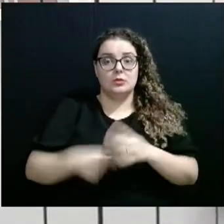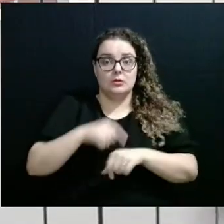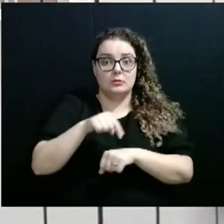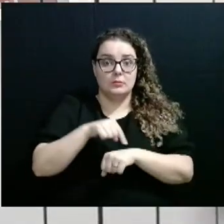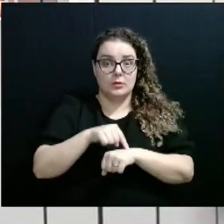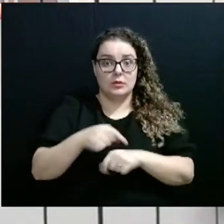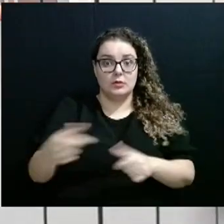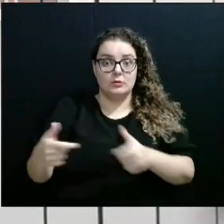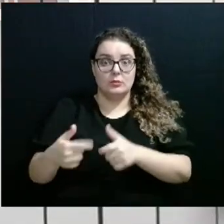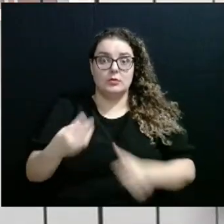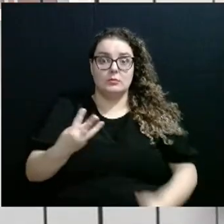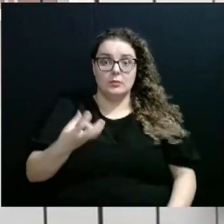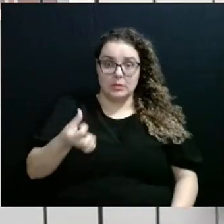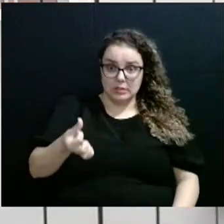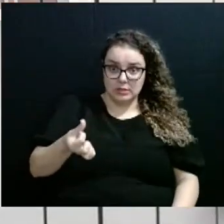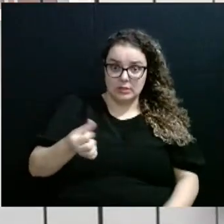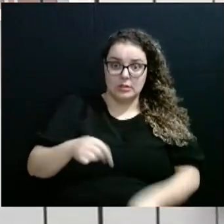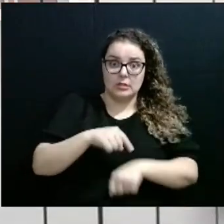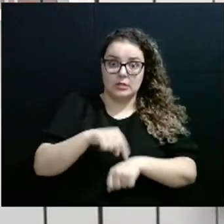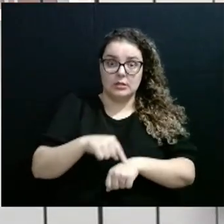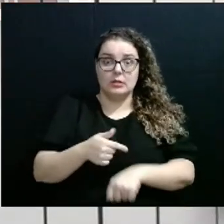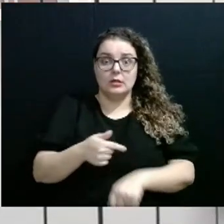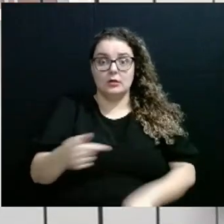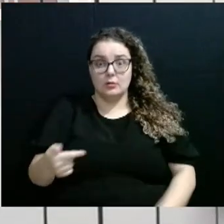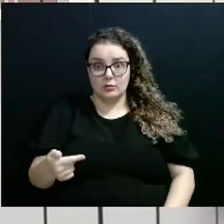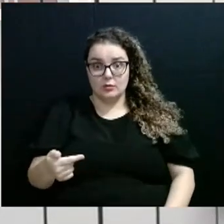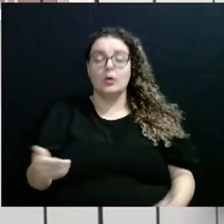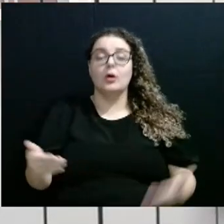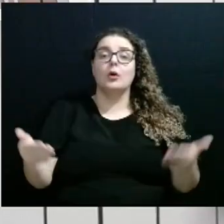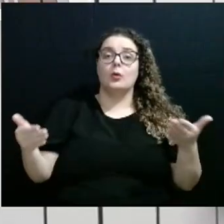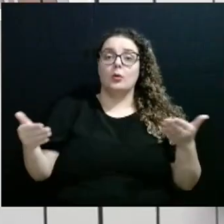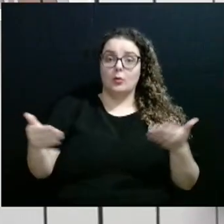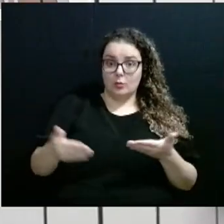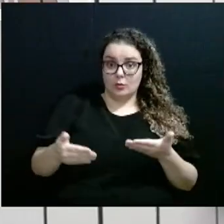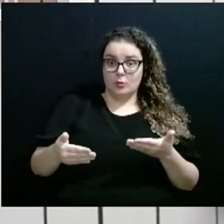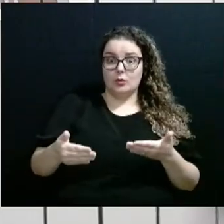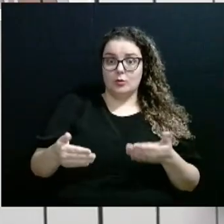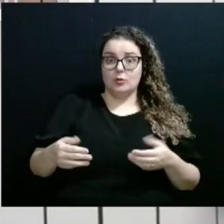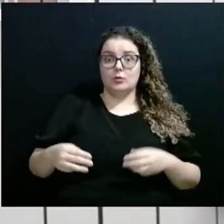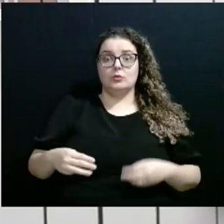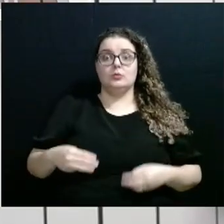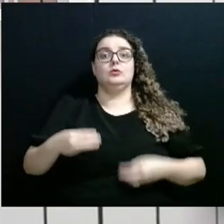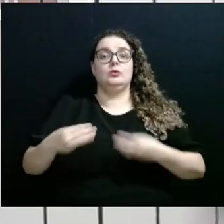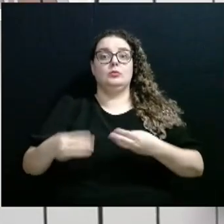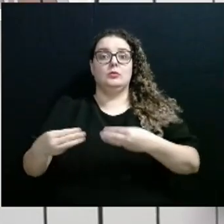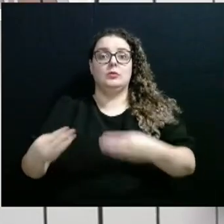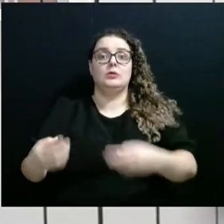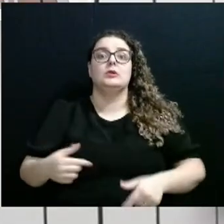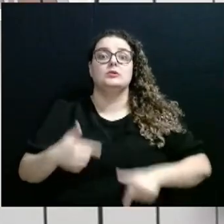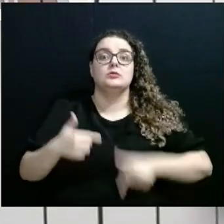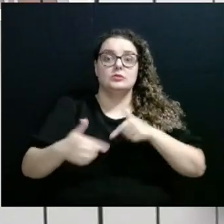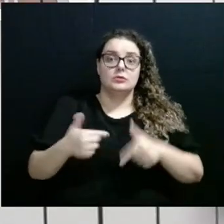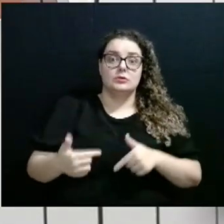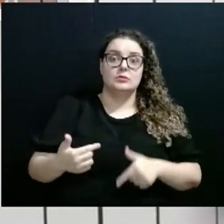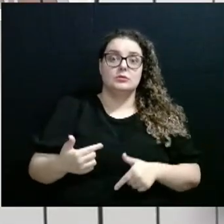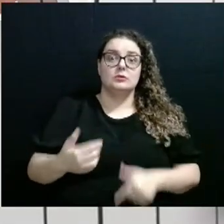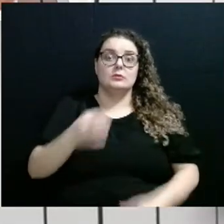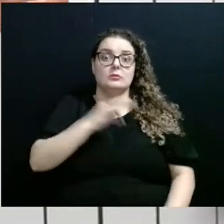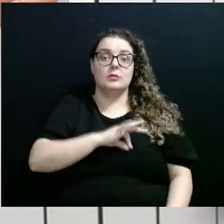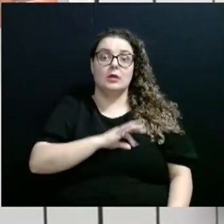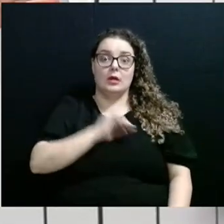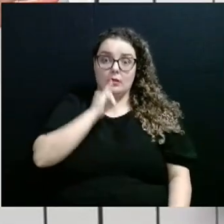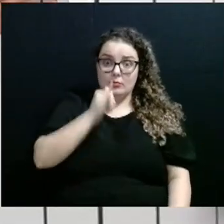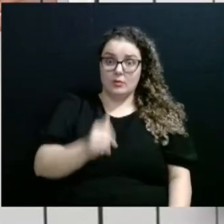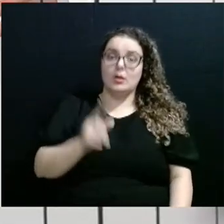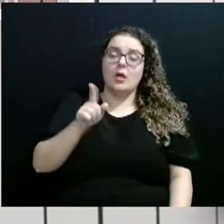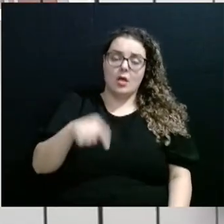36 horas semanais. Hoje, o ministro do Trabalho e Emprego, Luiz Marinho, afirmou que é possível